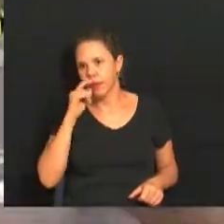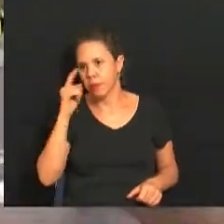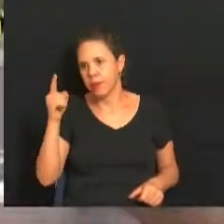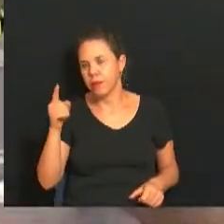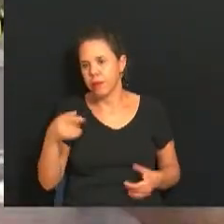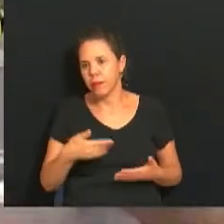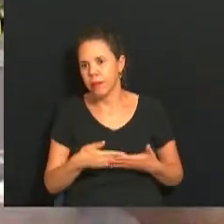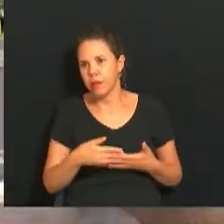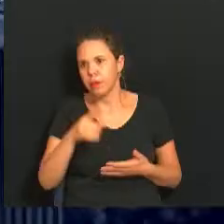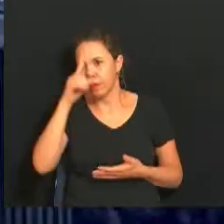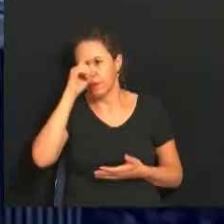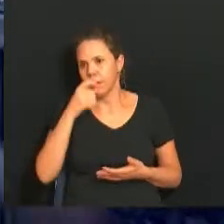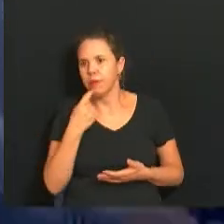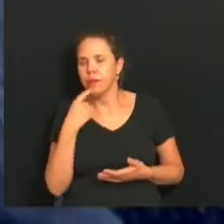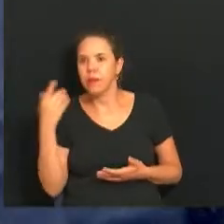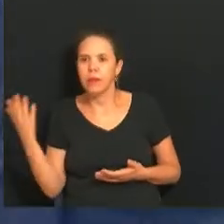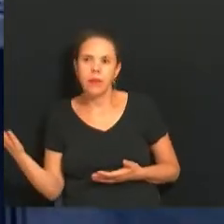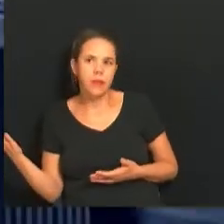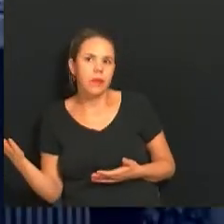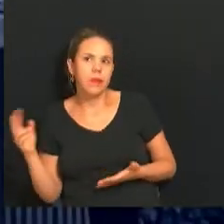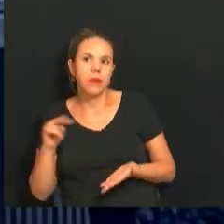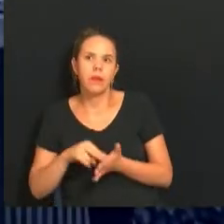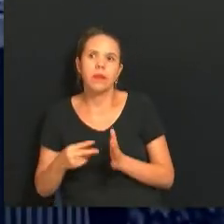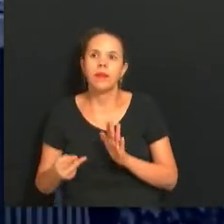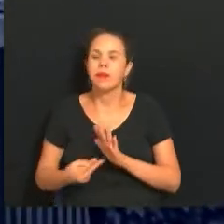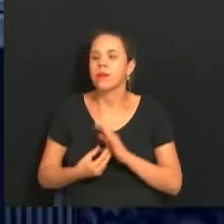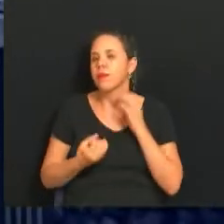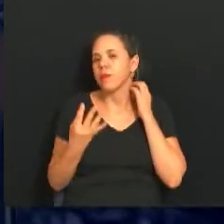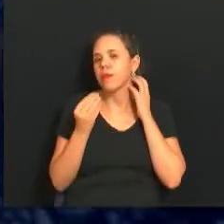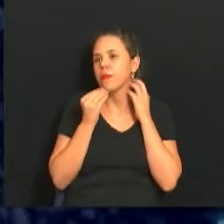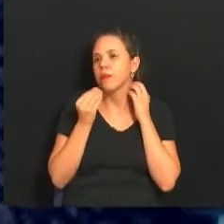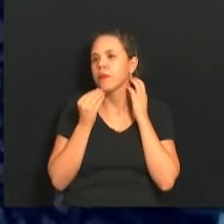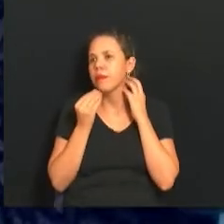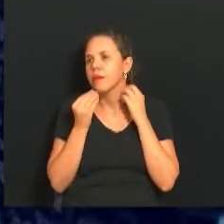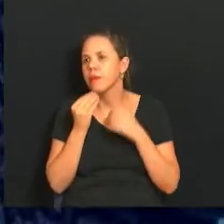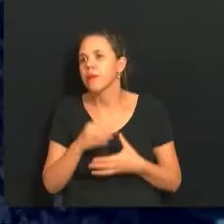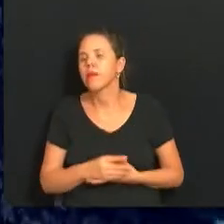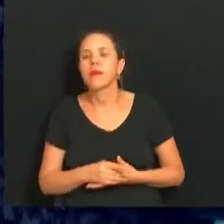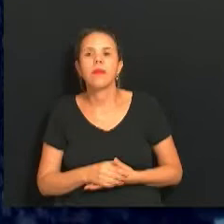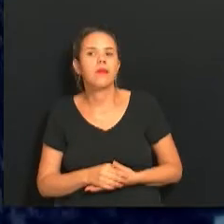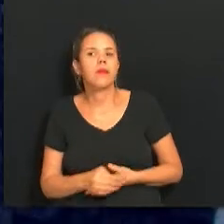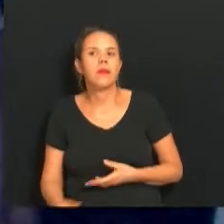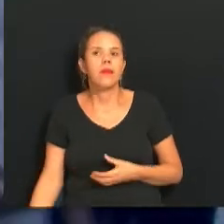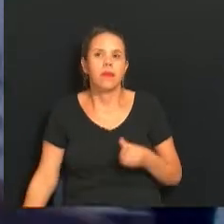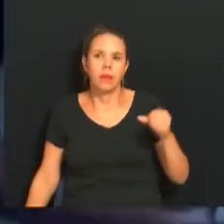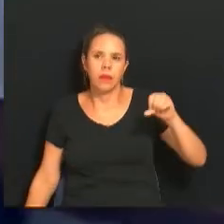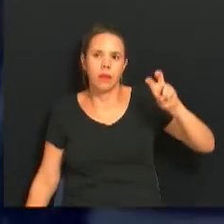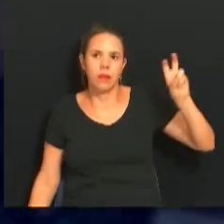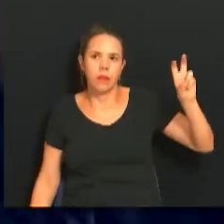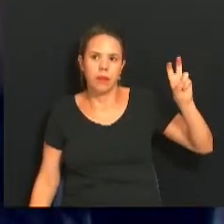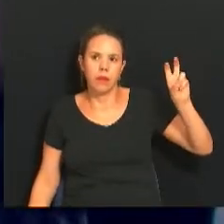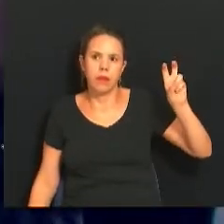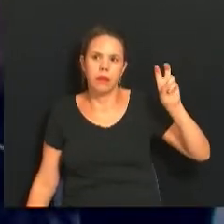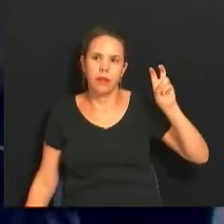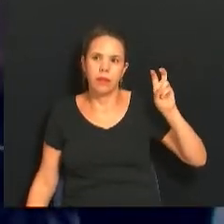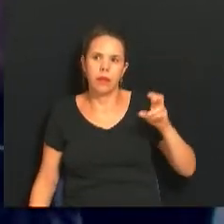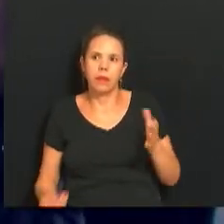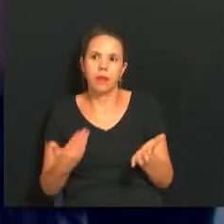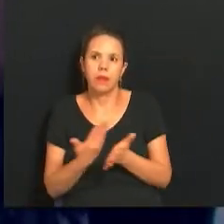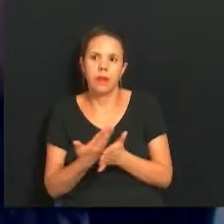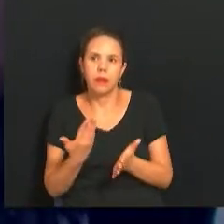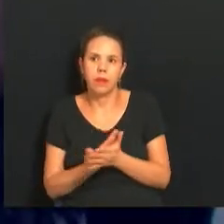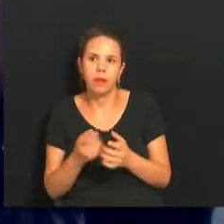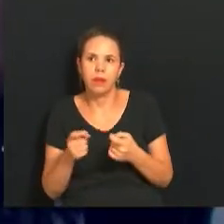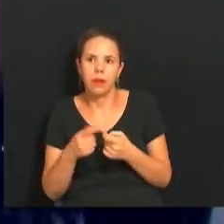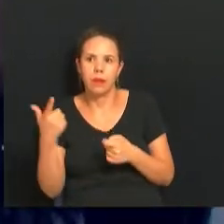Maternidade Campinas. Isso representa uma oportunidade para 95 estudantes de medicina de